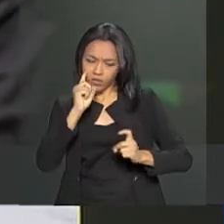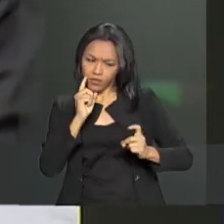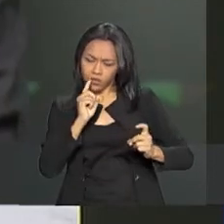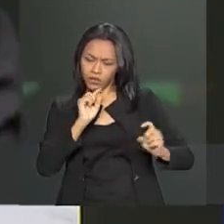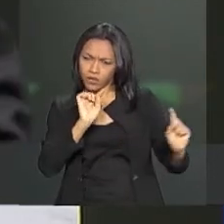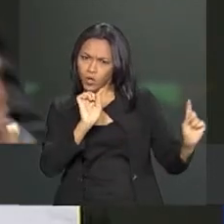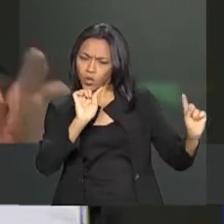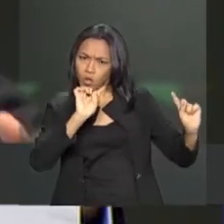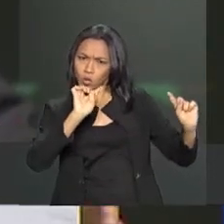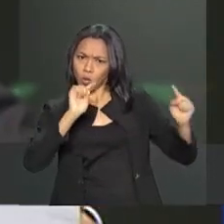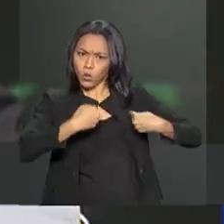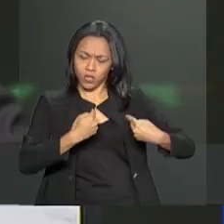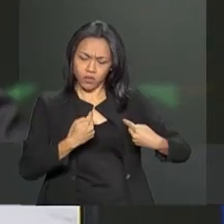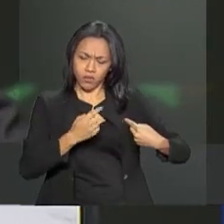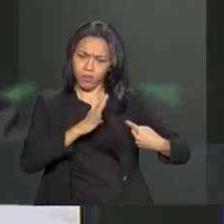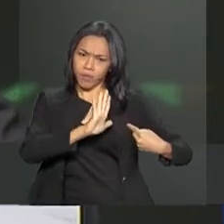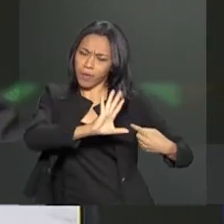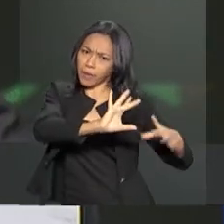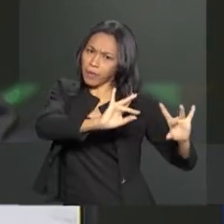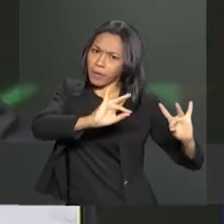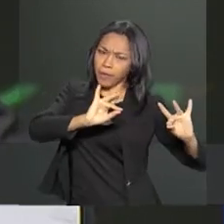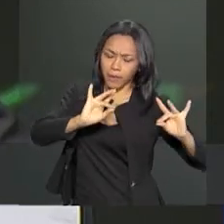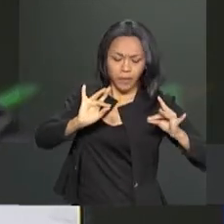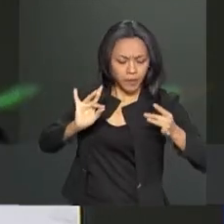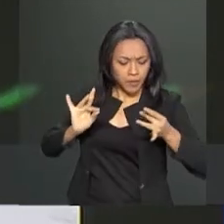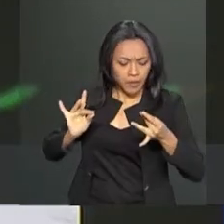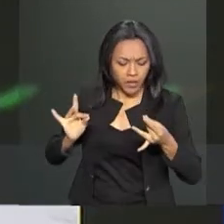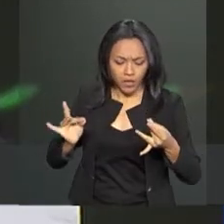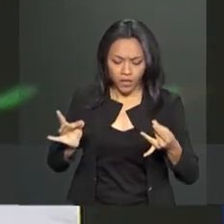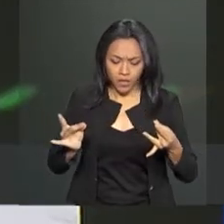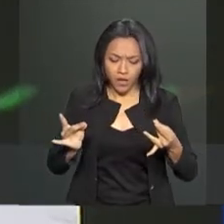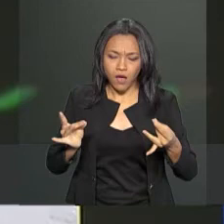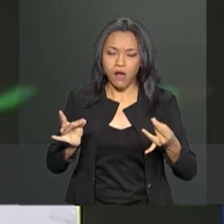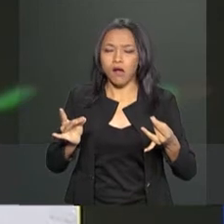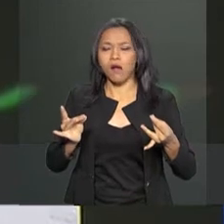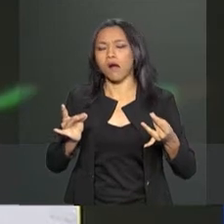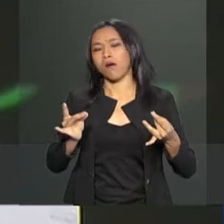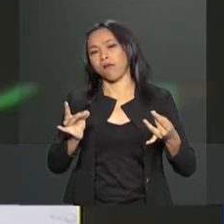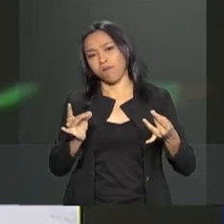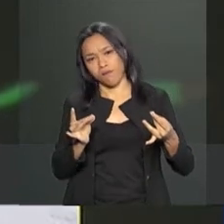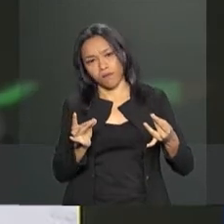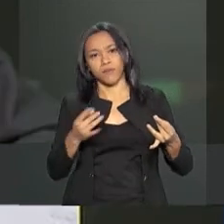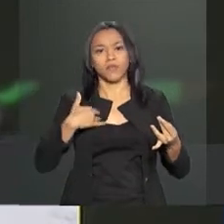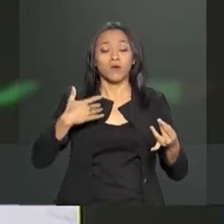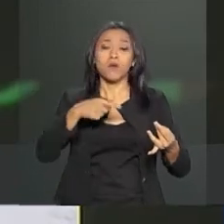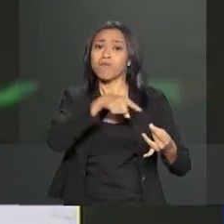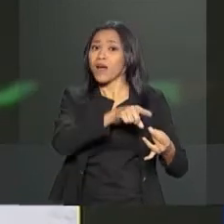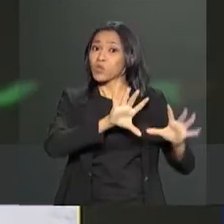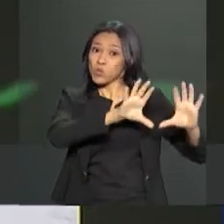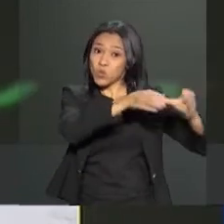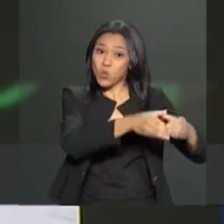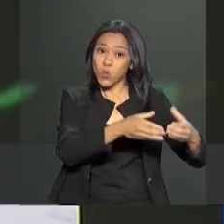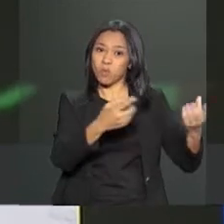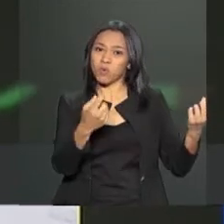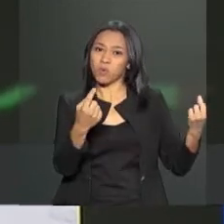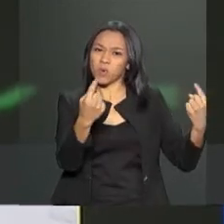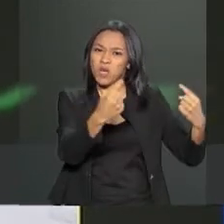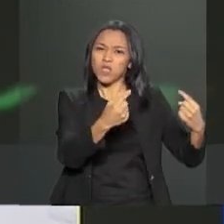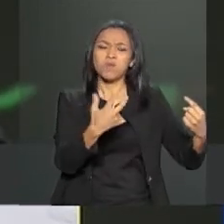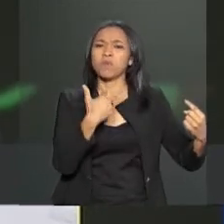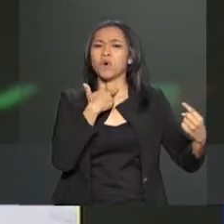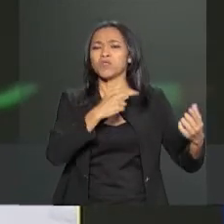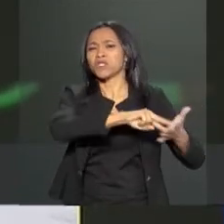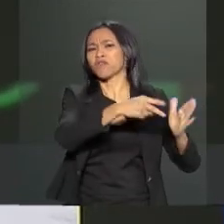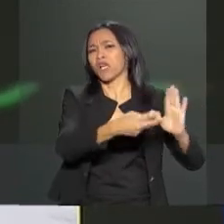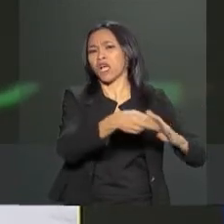e reformule aquilo que produziu. Mas a oposição não pode ser, ou não pode ter um significado político, e